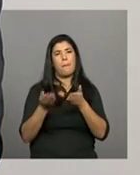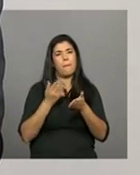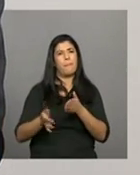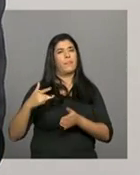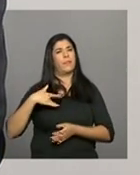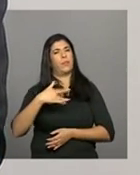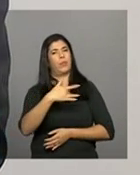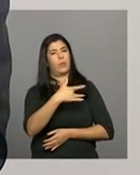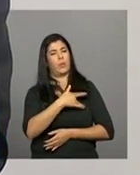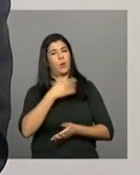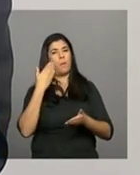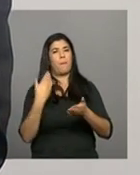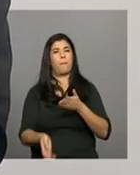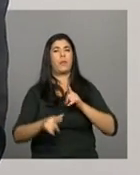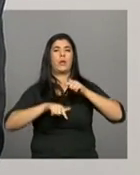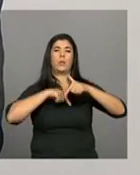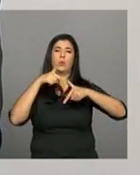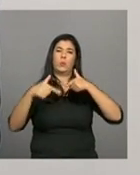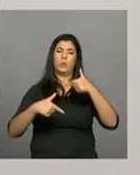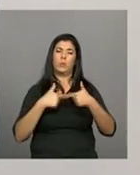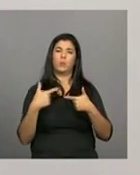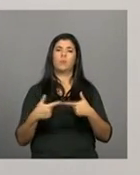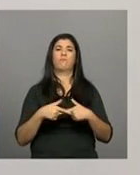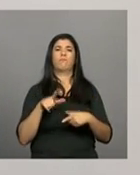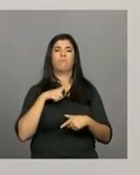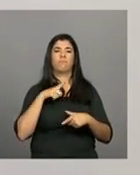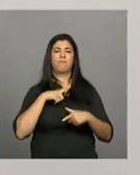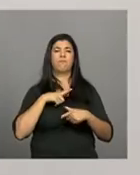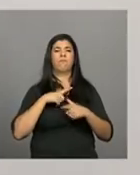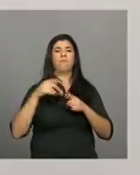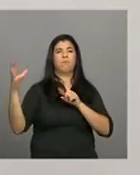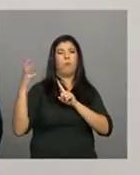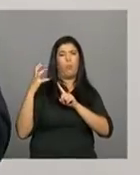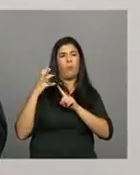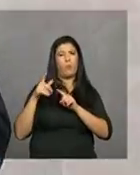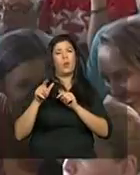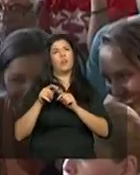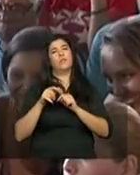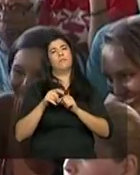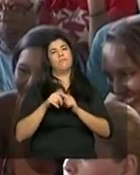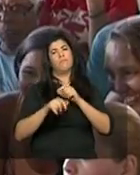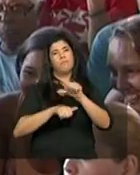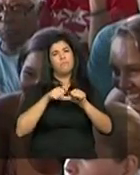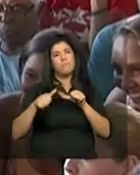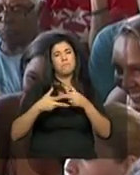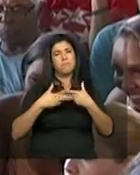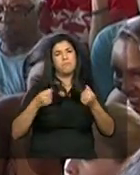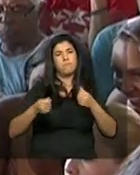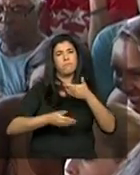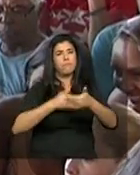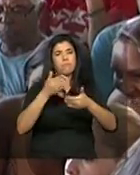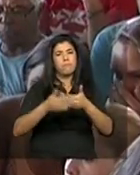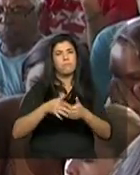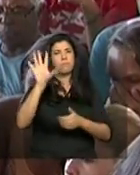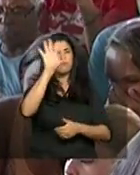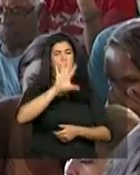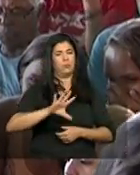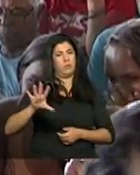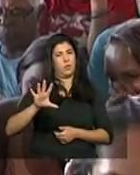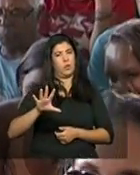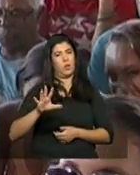e perdas de produtividade, impactando orçamentos nacionais e o desenvolvimento global. Muita coisa já foi